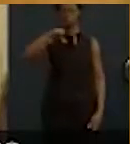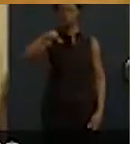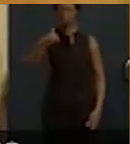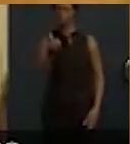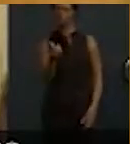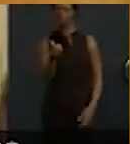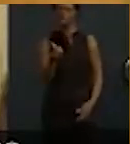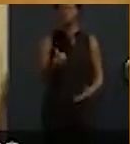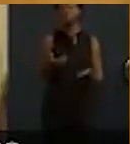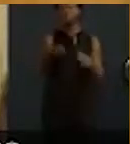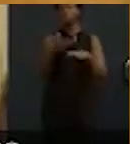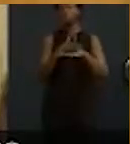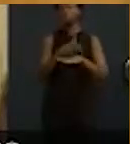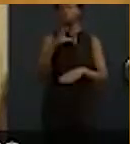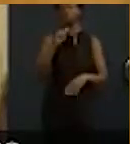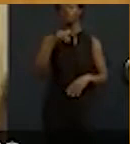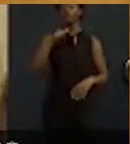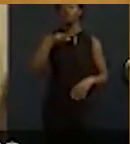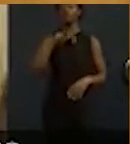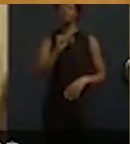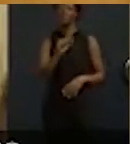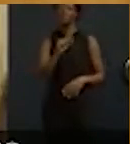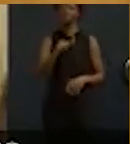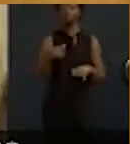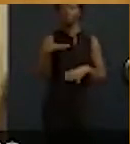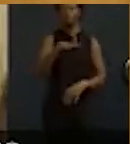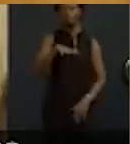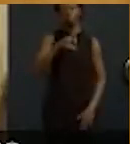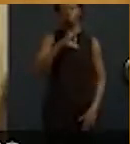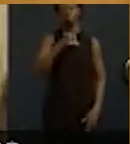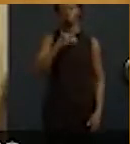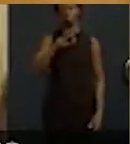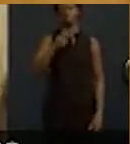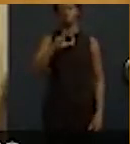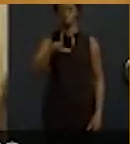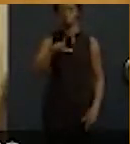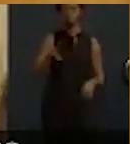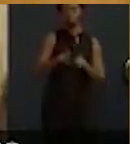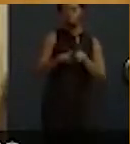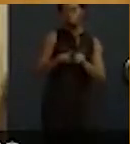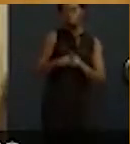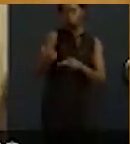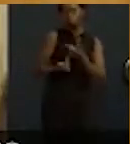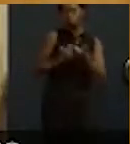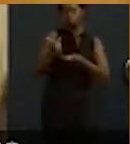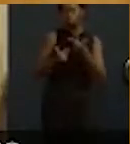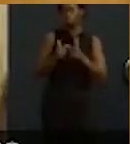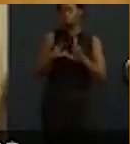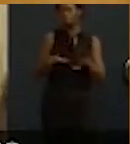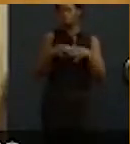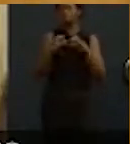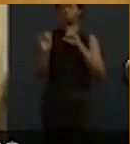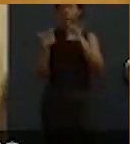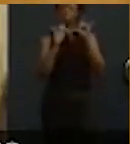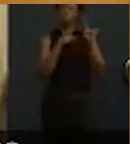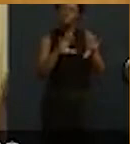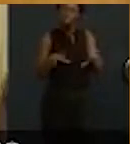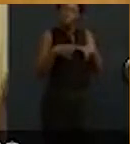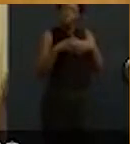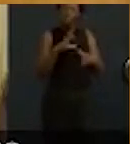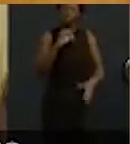primeira Câmara do Tribunal da Alçada Civil, onde também atuou no órgão especial e no grupo de câmaras.